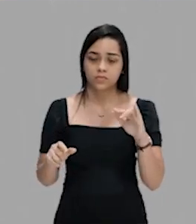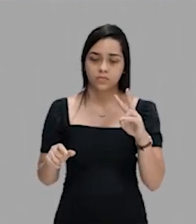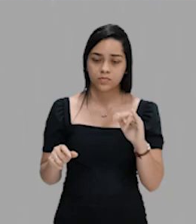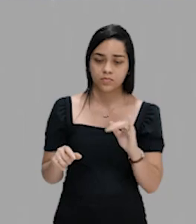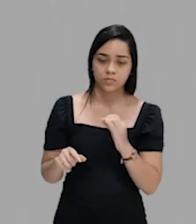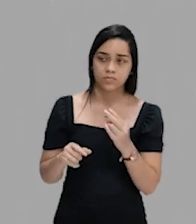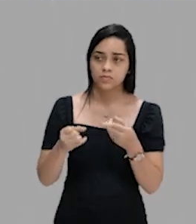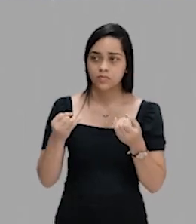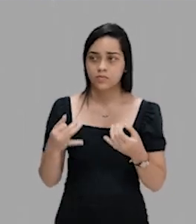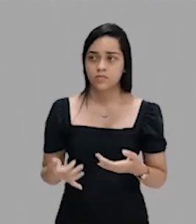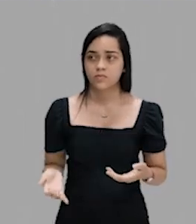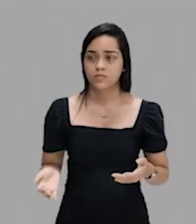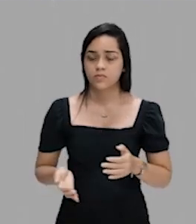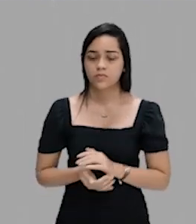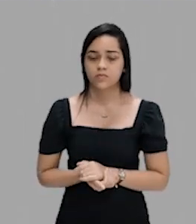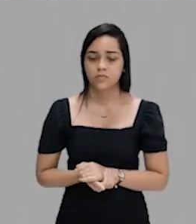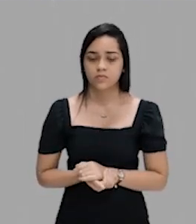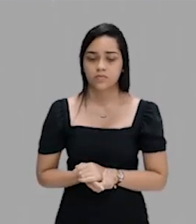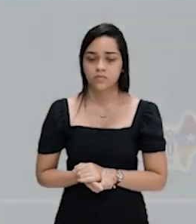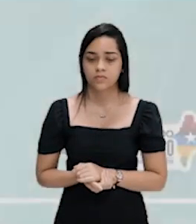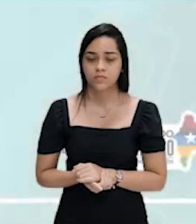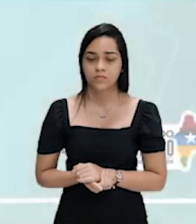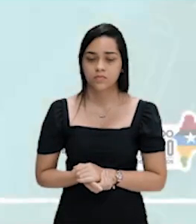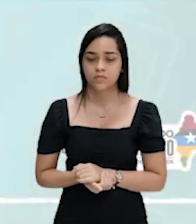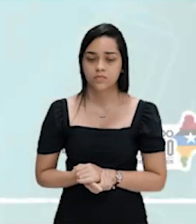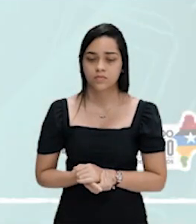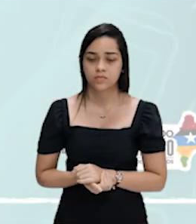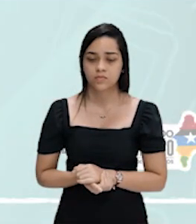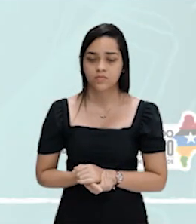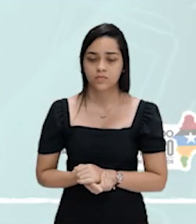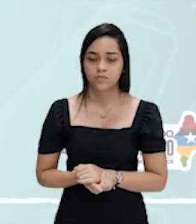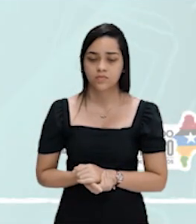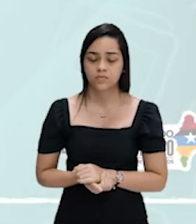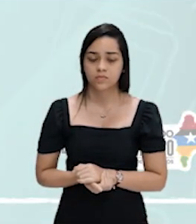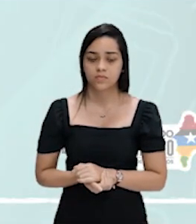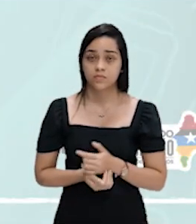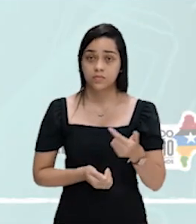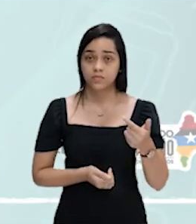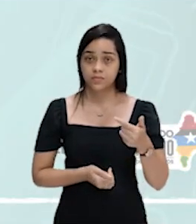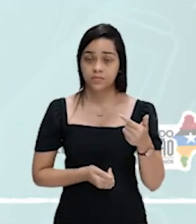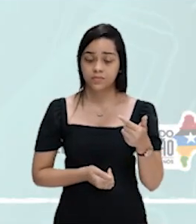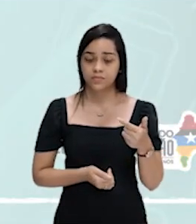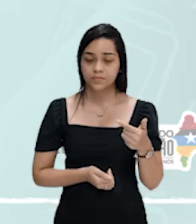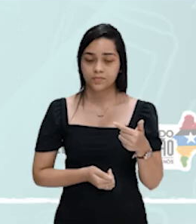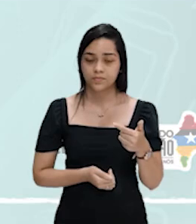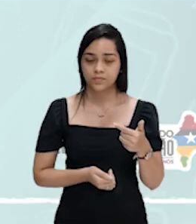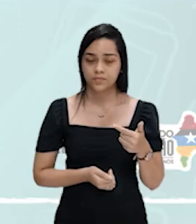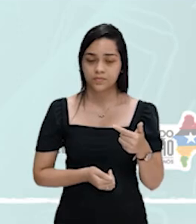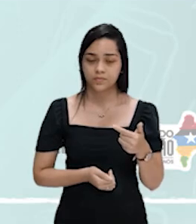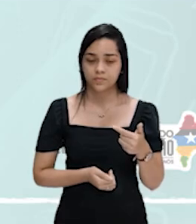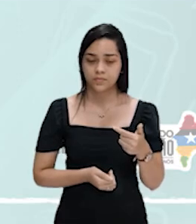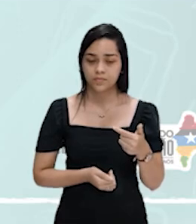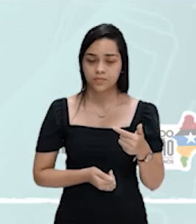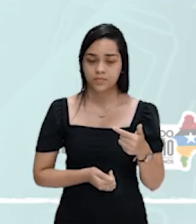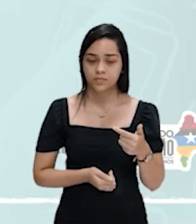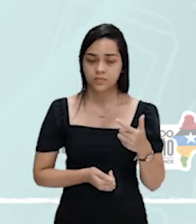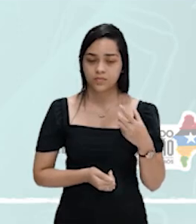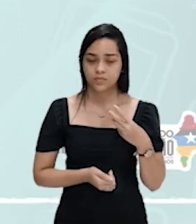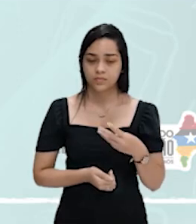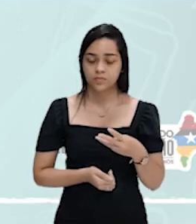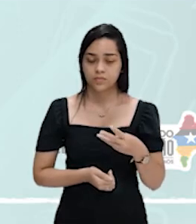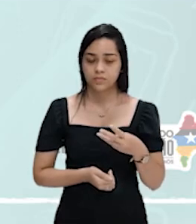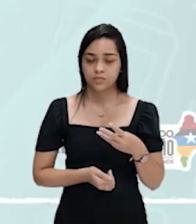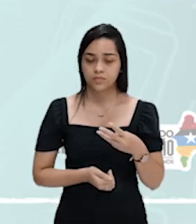restrutiva ou explicativo duro é o sofrimento que nasce do vício a água que é incolor é